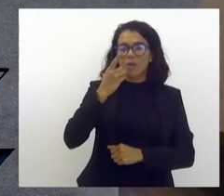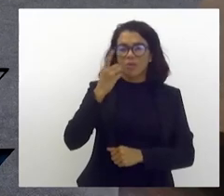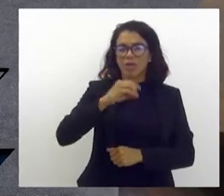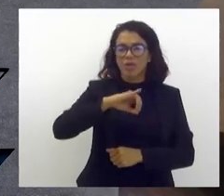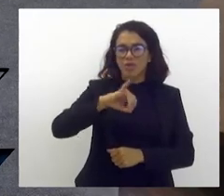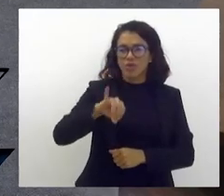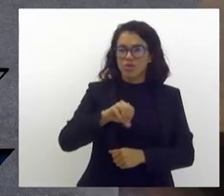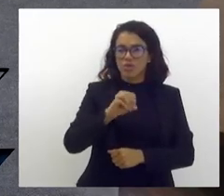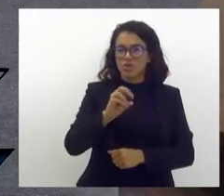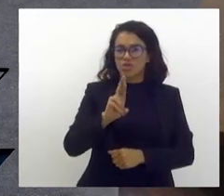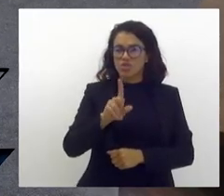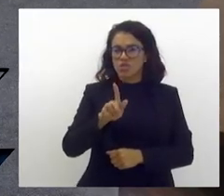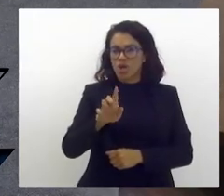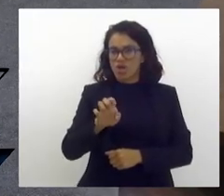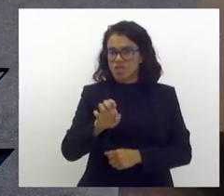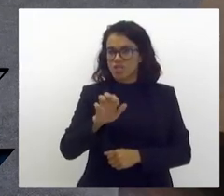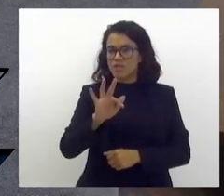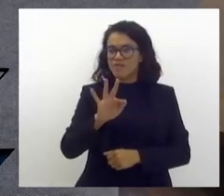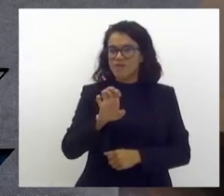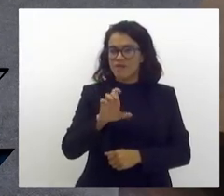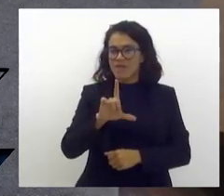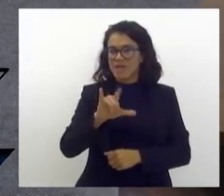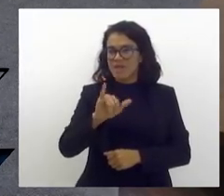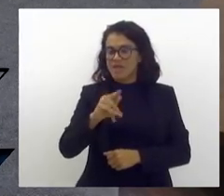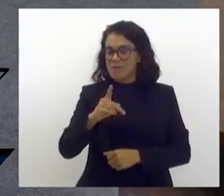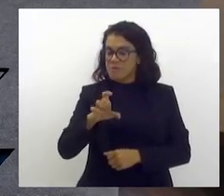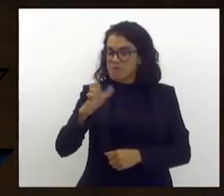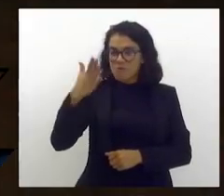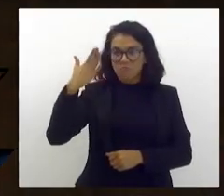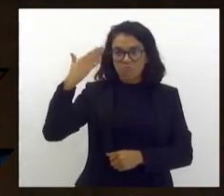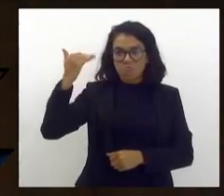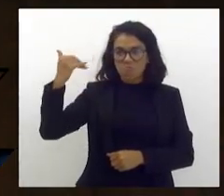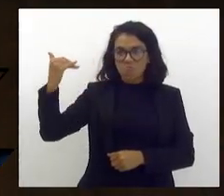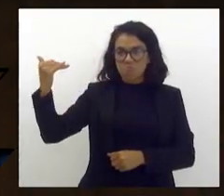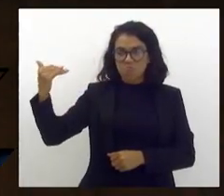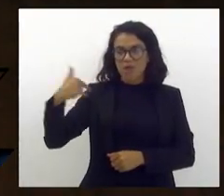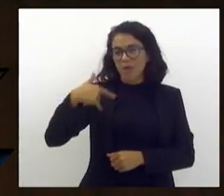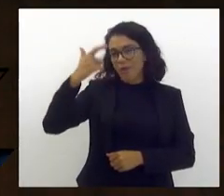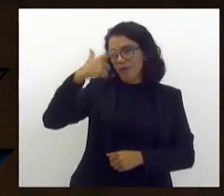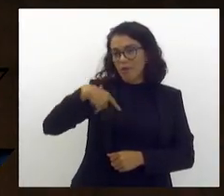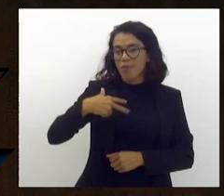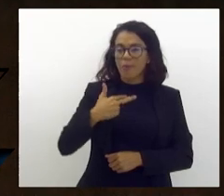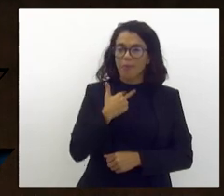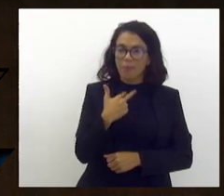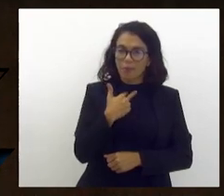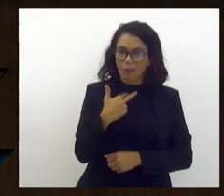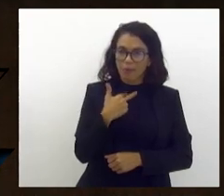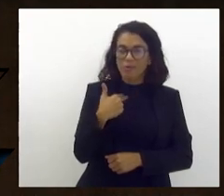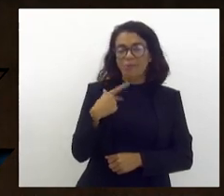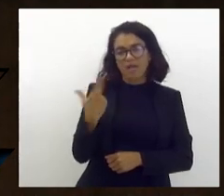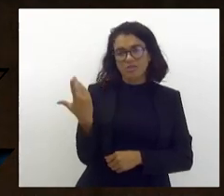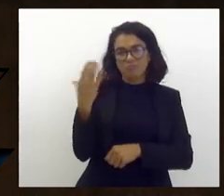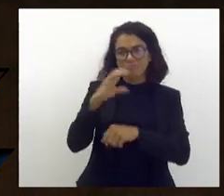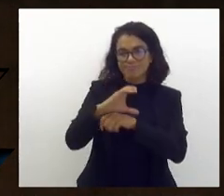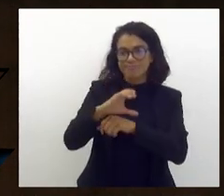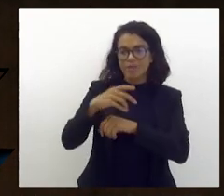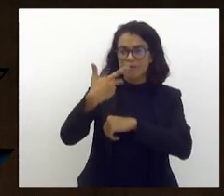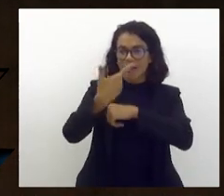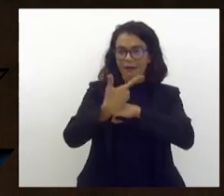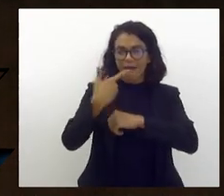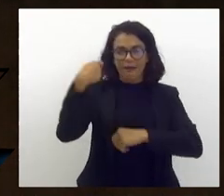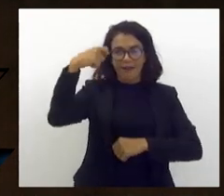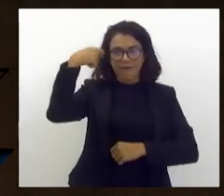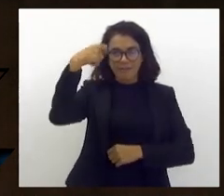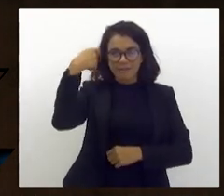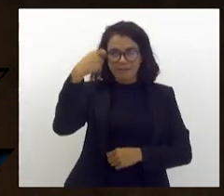deputado Jorge Felipe Neto, que foi um sucesso. Eu não pude ir, mas mandei uma gravação. Teve uma repercussão enorme.